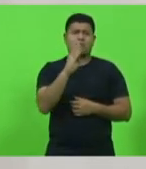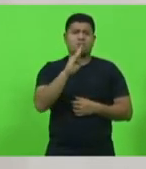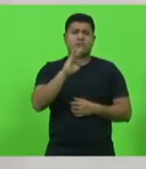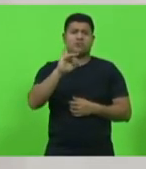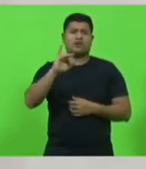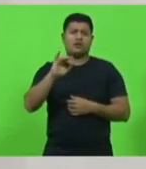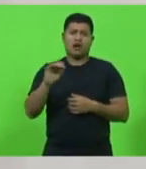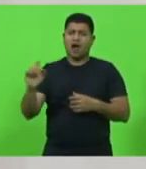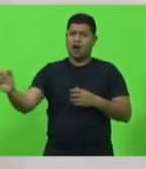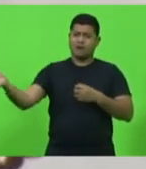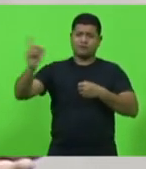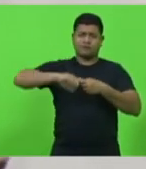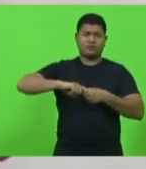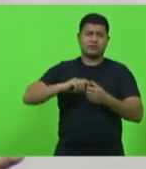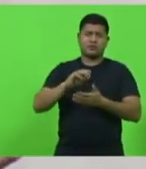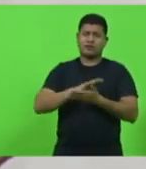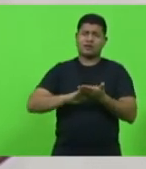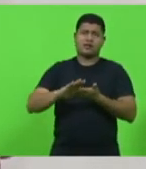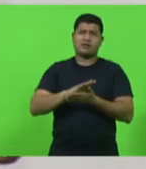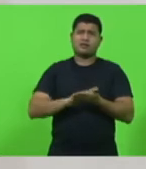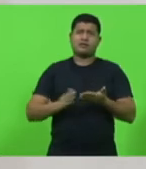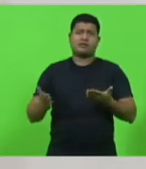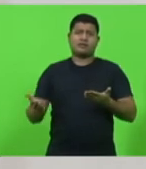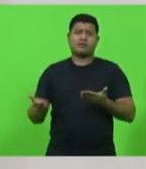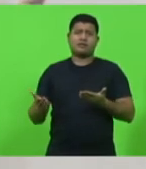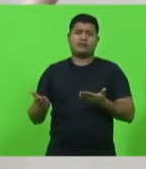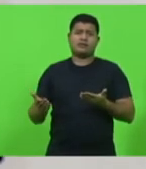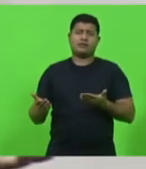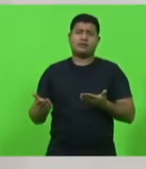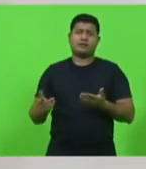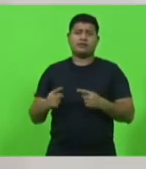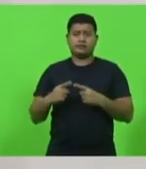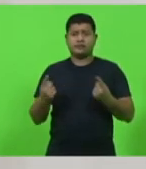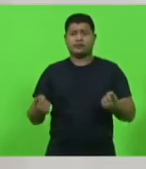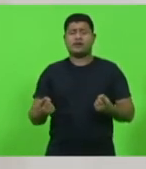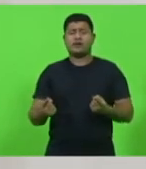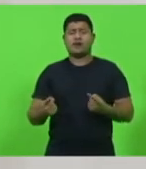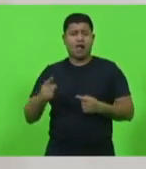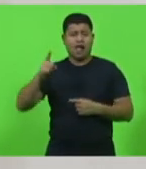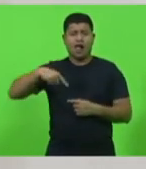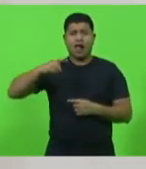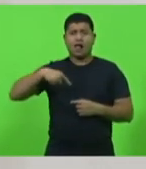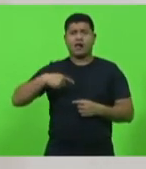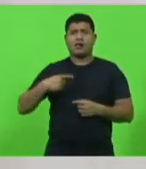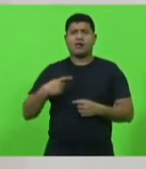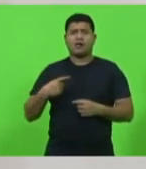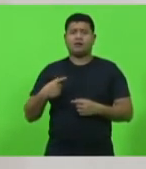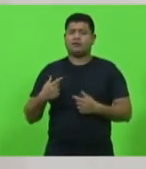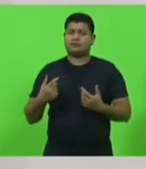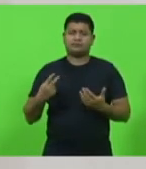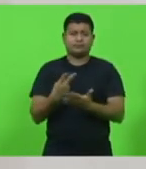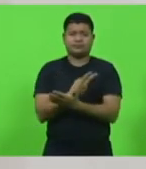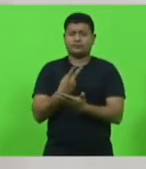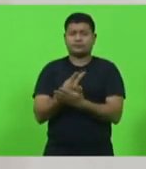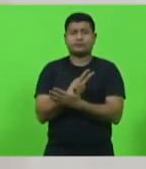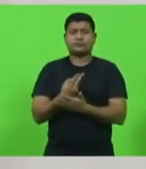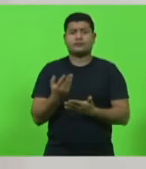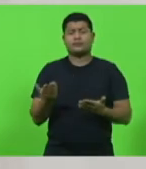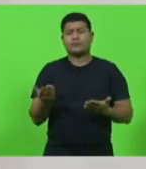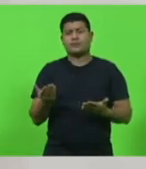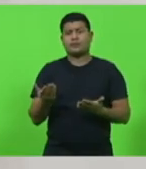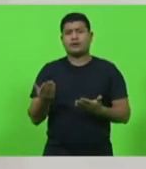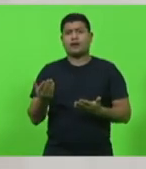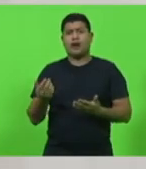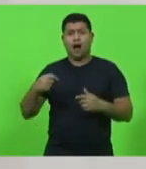Santa Catarina do governo federal. Então, a disparidade entre o que o nosso Estado